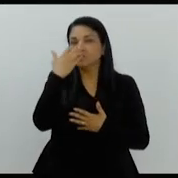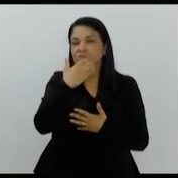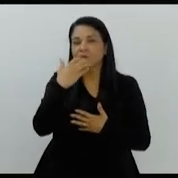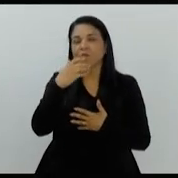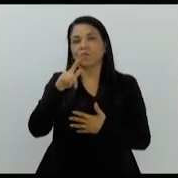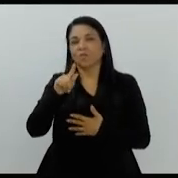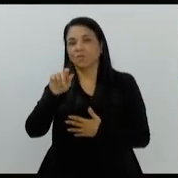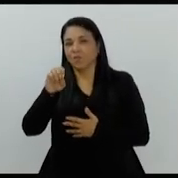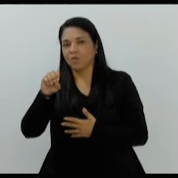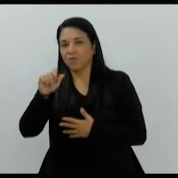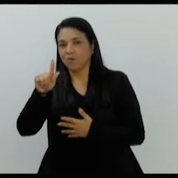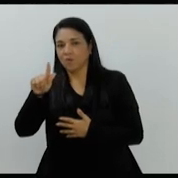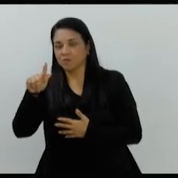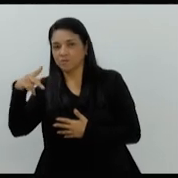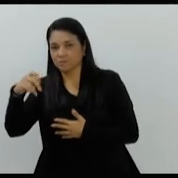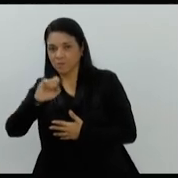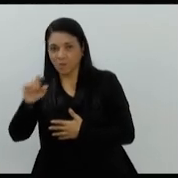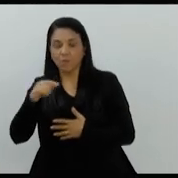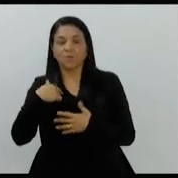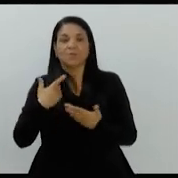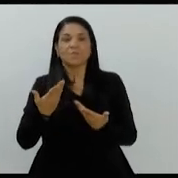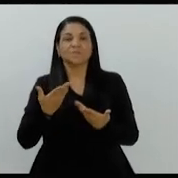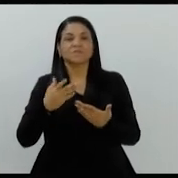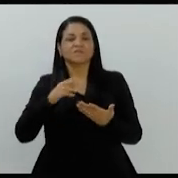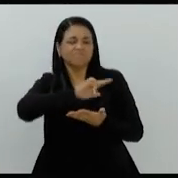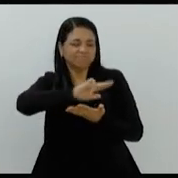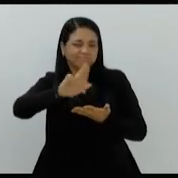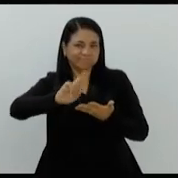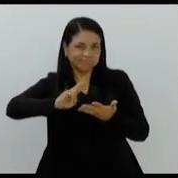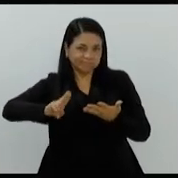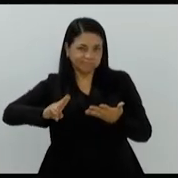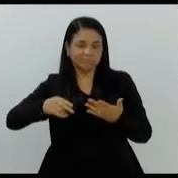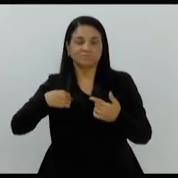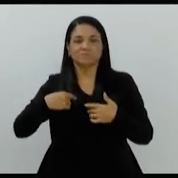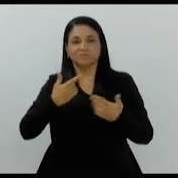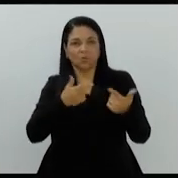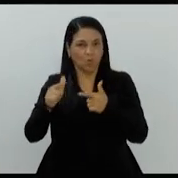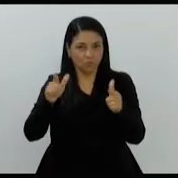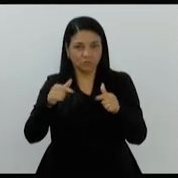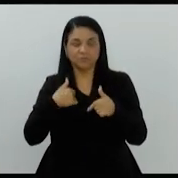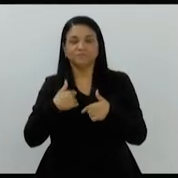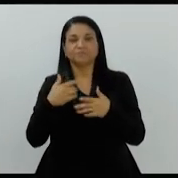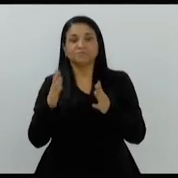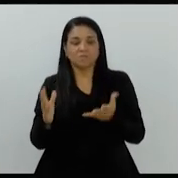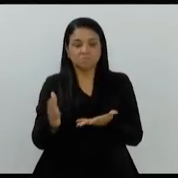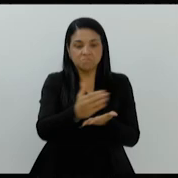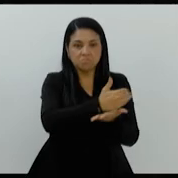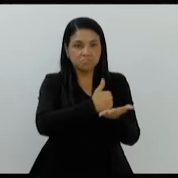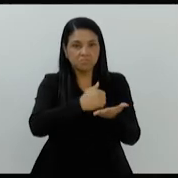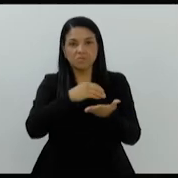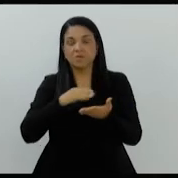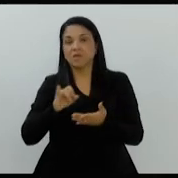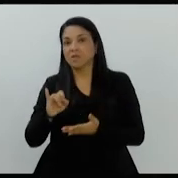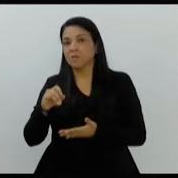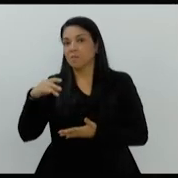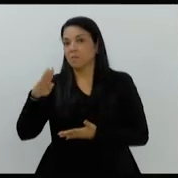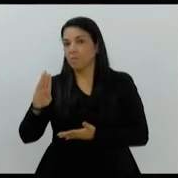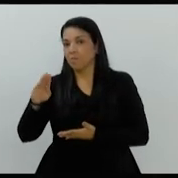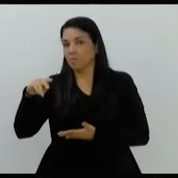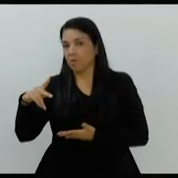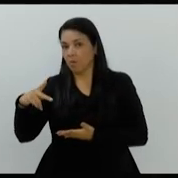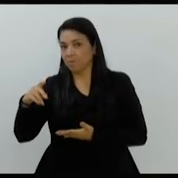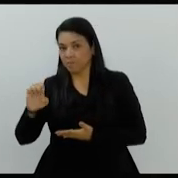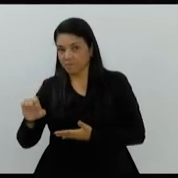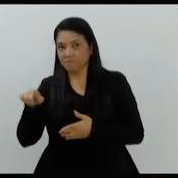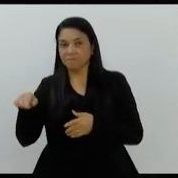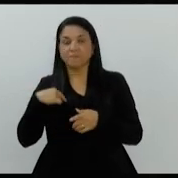para Jesus e muitos outros. De acordo com os dados consolidados do Ibope, Cantar Média, a